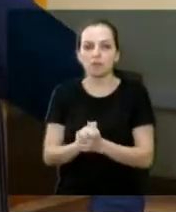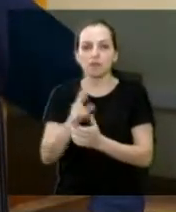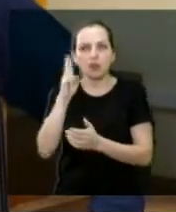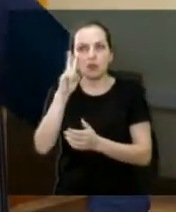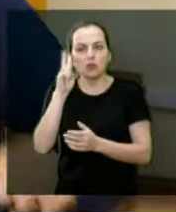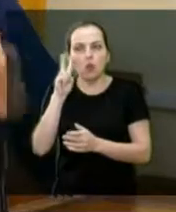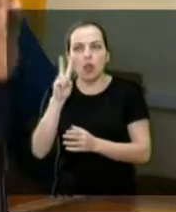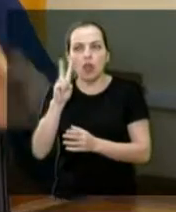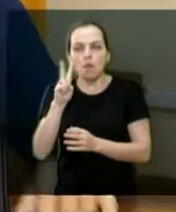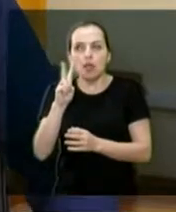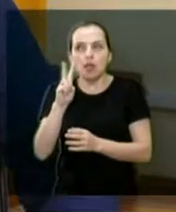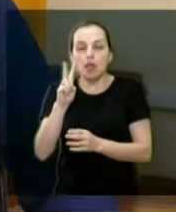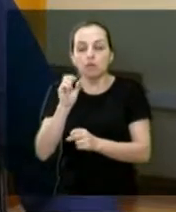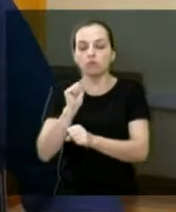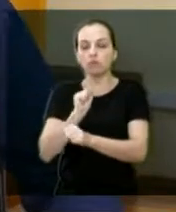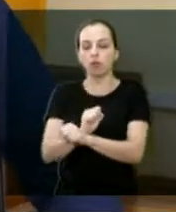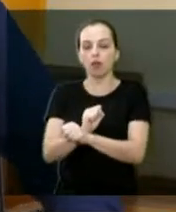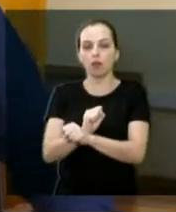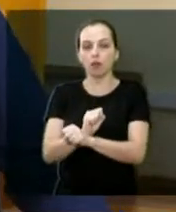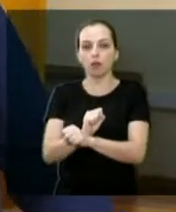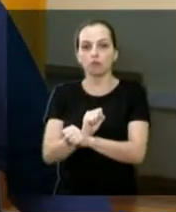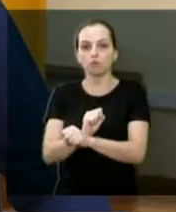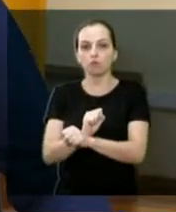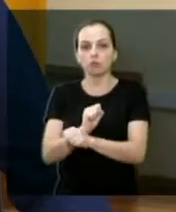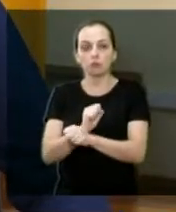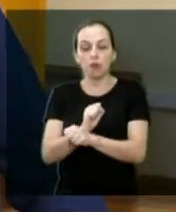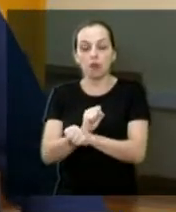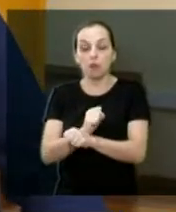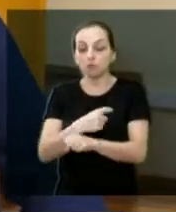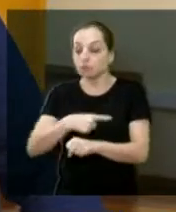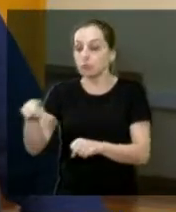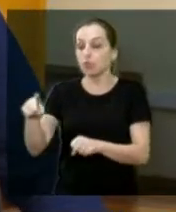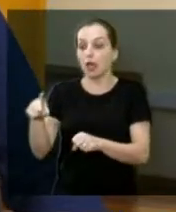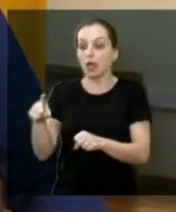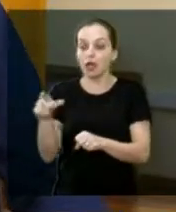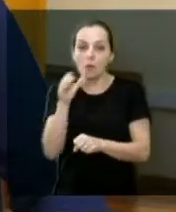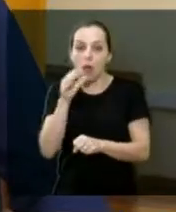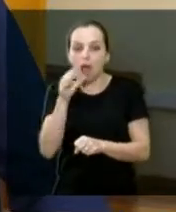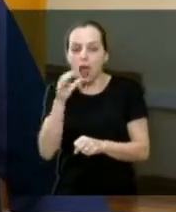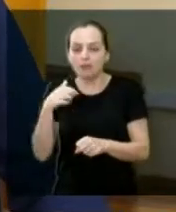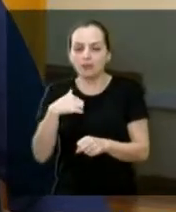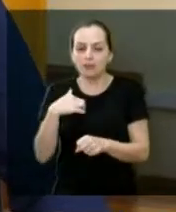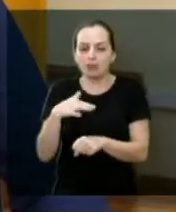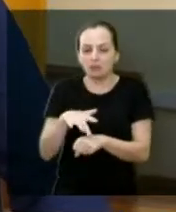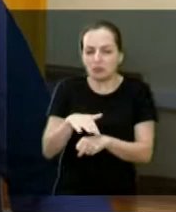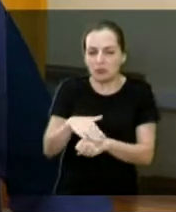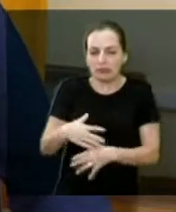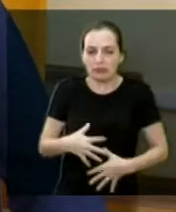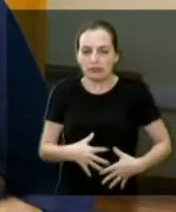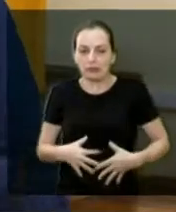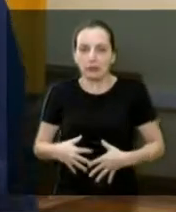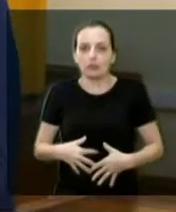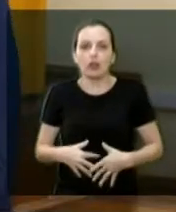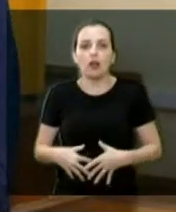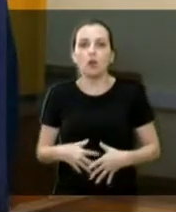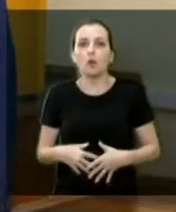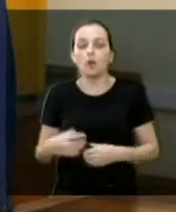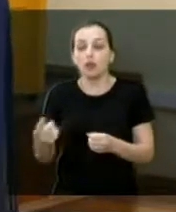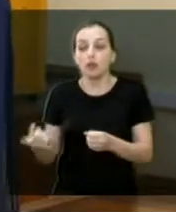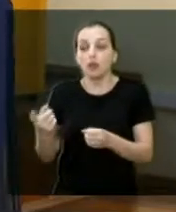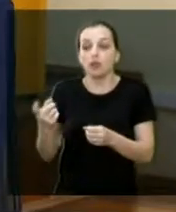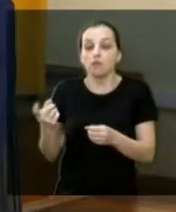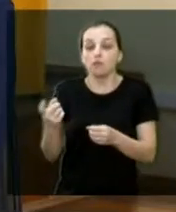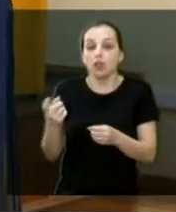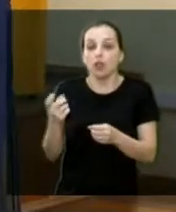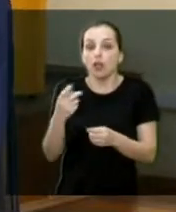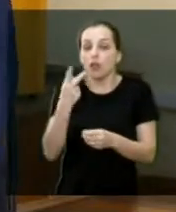moment, yes, saí desesperado. Aí já estava me dando dor de barriga. Cheguei para o doutor Amauri e falei, doutor Amauri, pelo amor de Deus, eu não